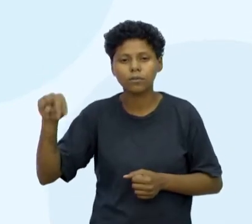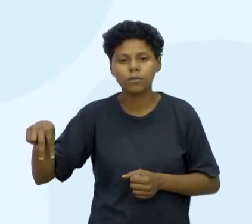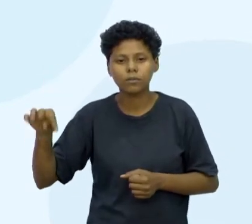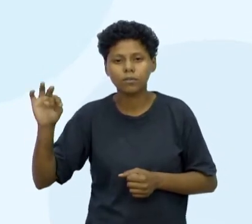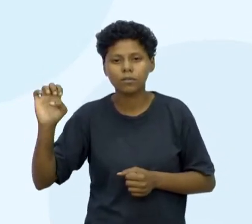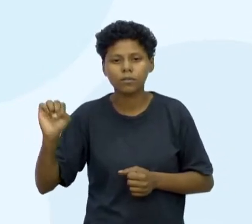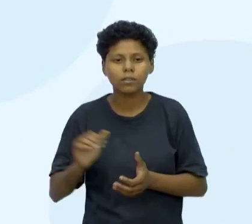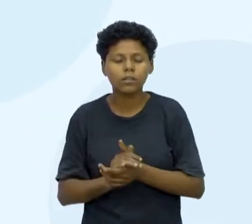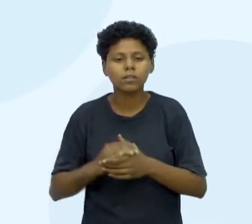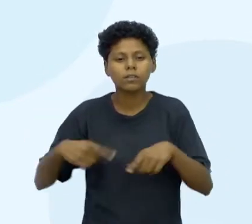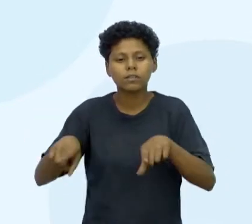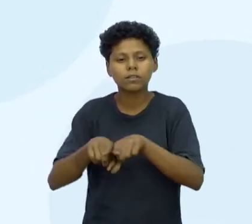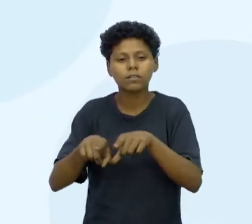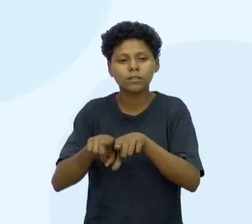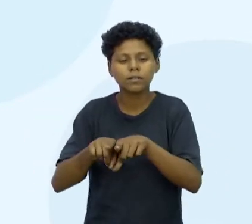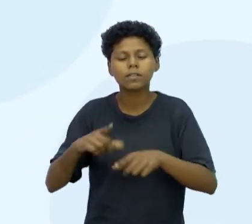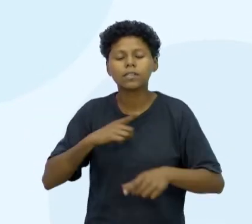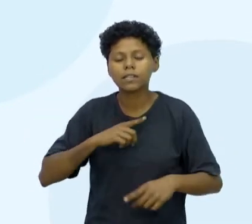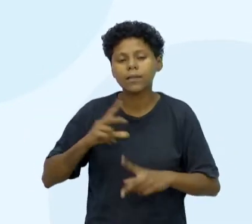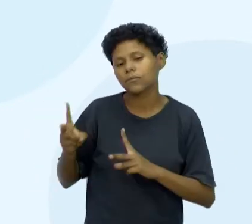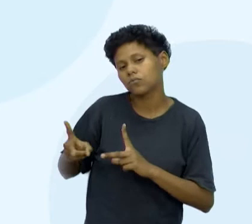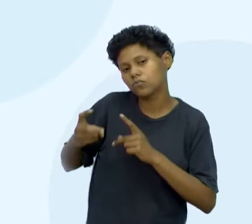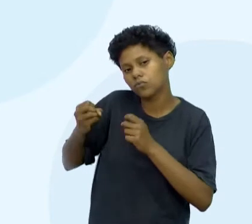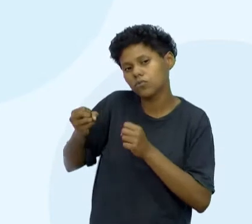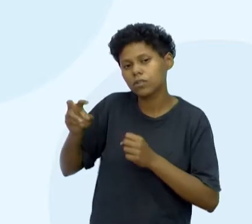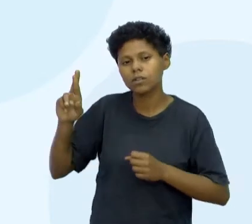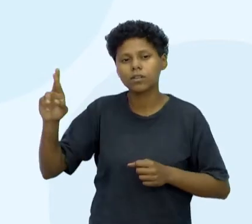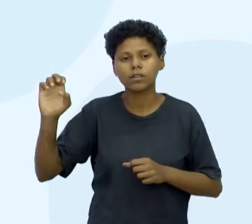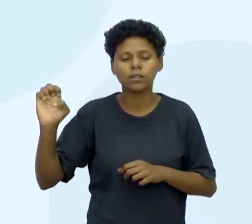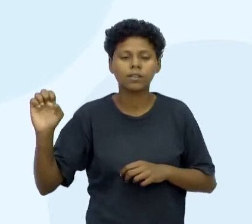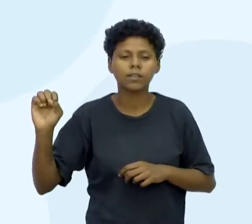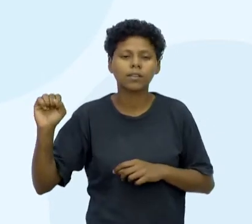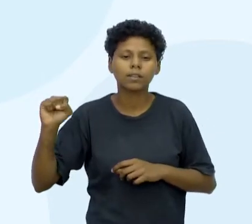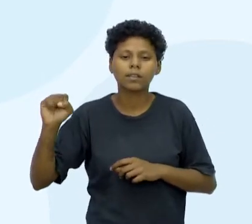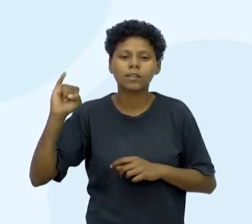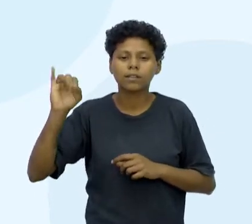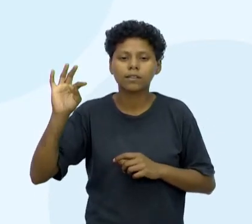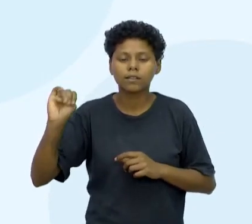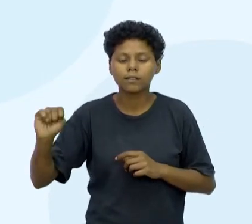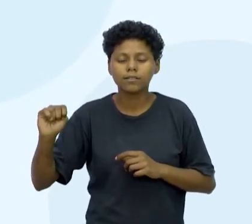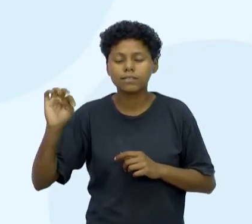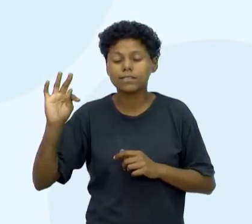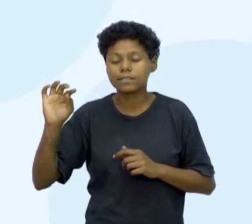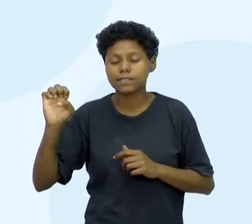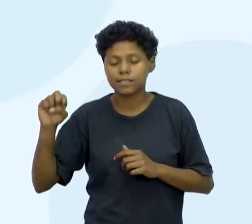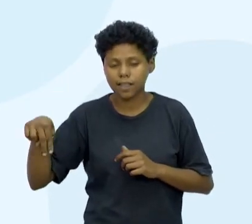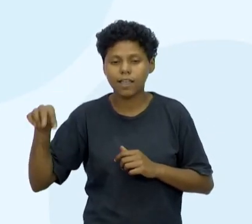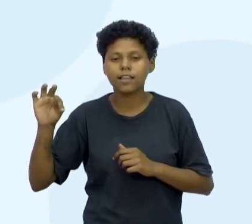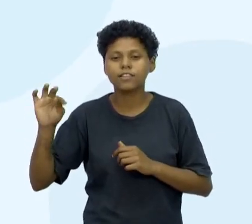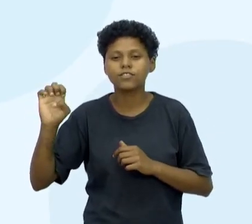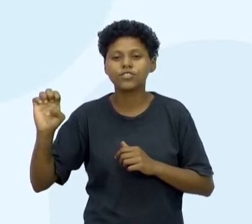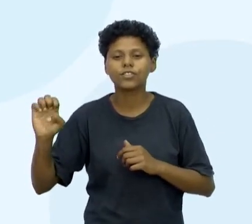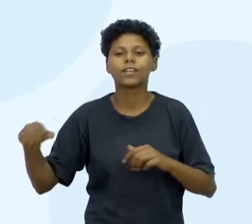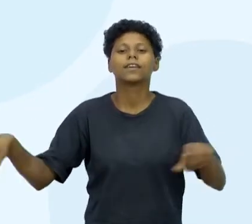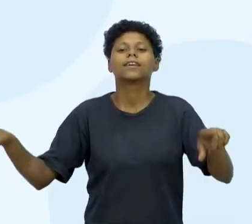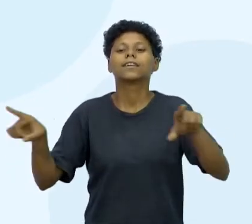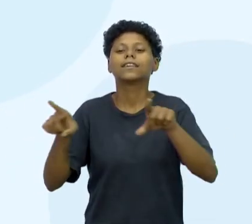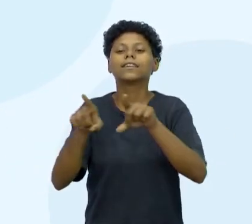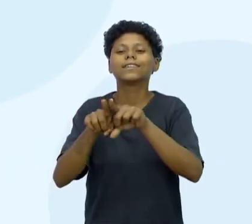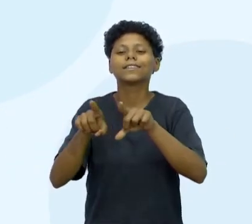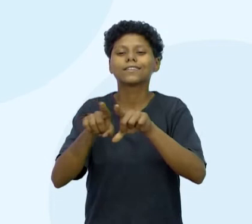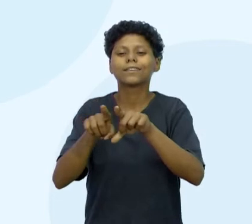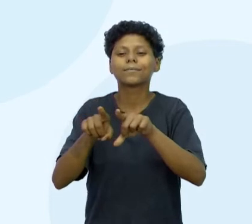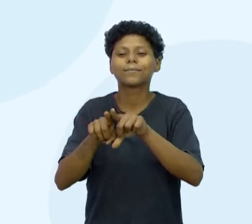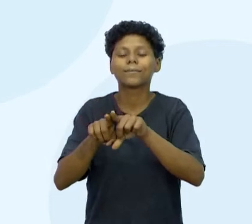Eu quero que você escreva o seguinte, que você me responda nesses próximos 10 minutinhos aí, a gente vai bater um